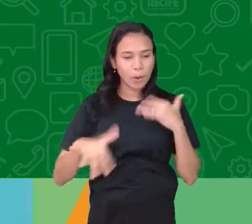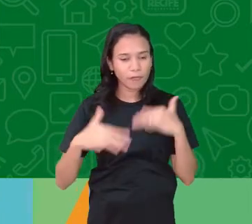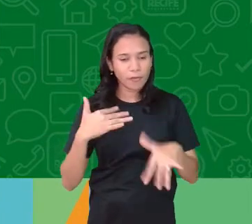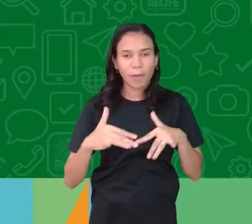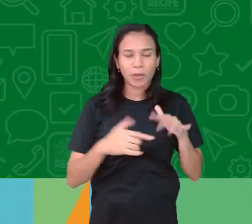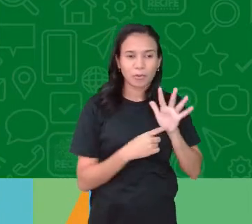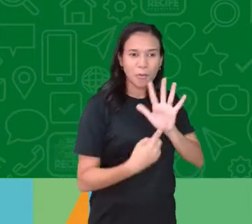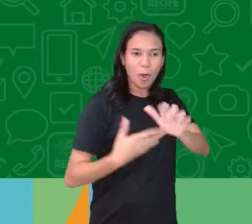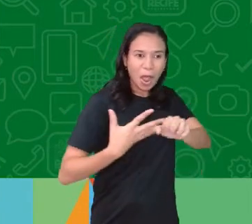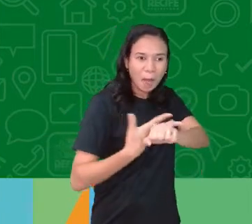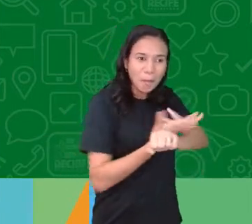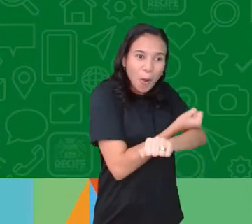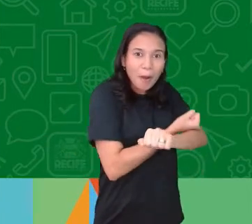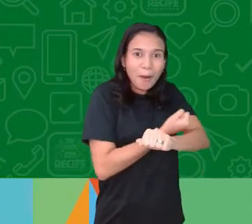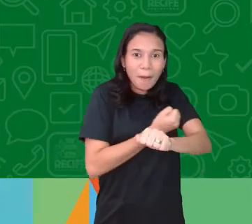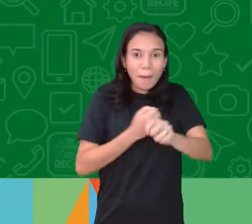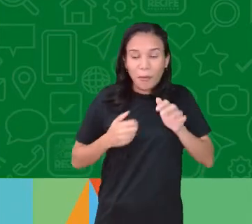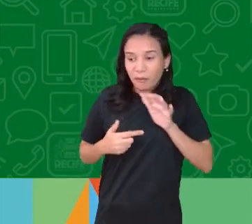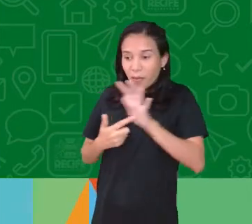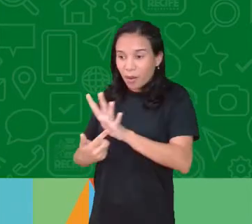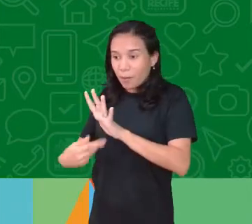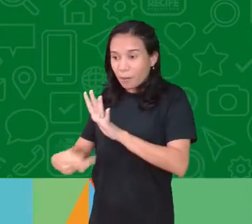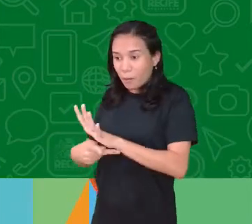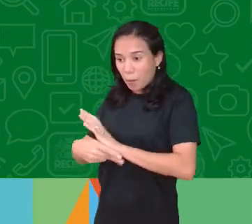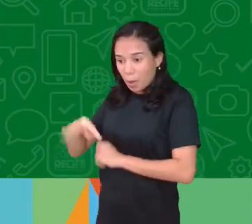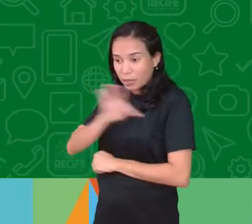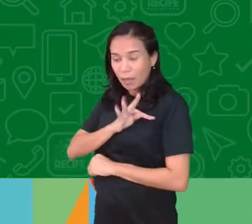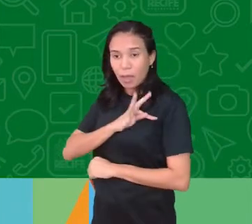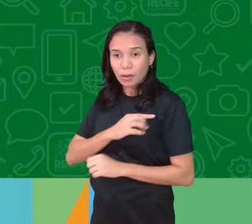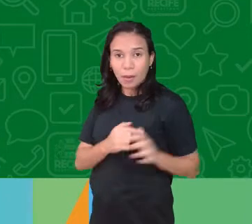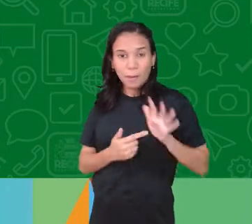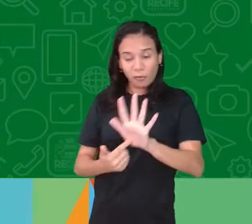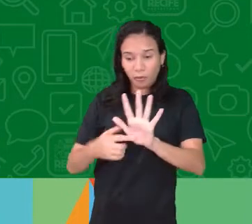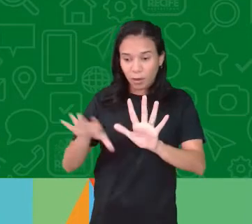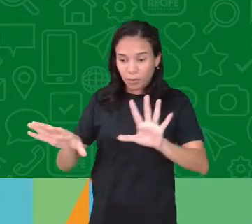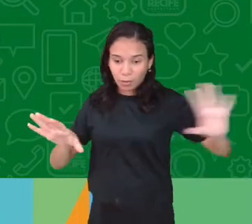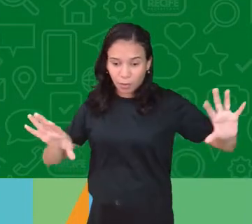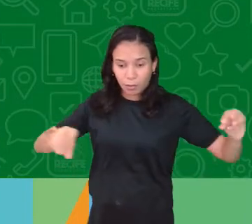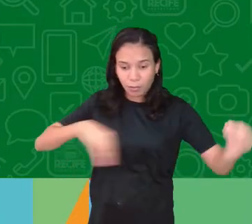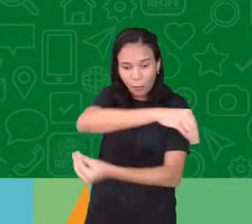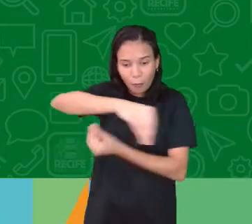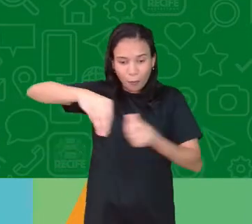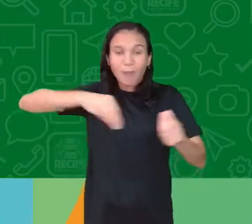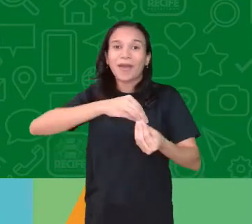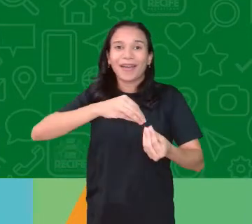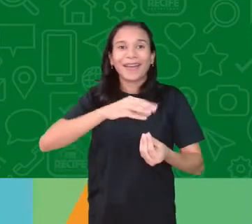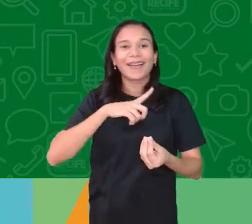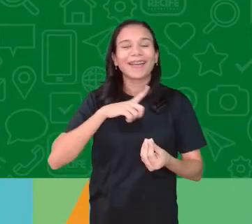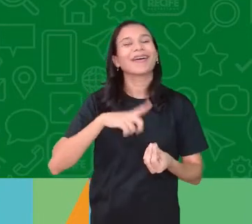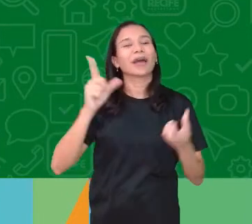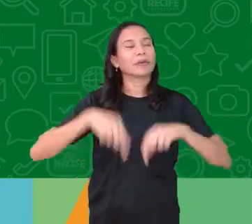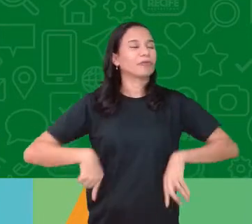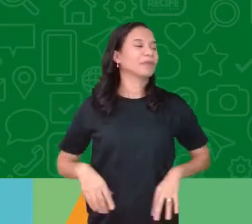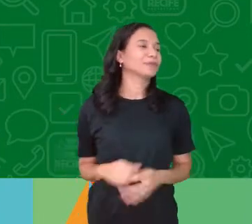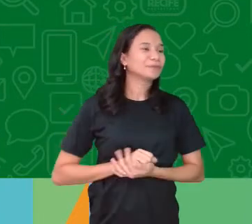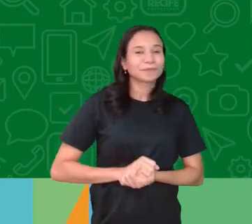expressam emoções, ou movimentos que só expressam técnica, ou uma mistura de técnica e sentimento e emoções, né,